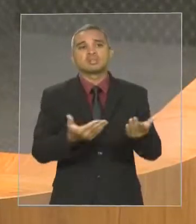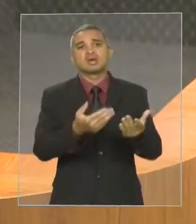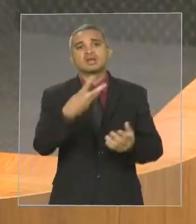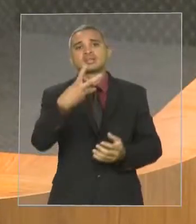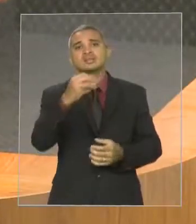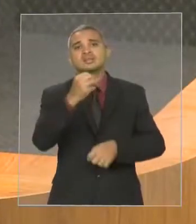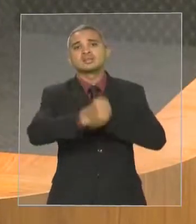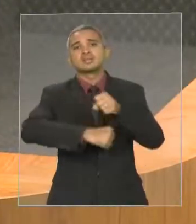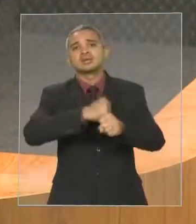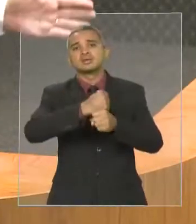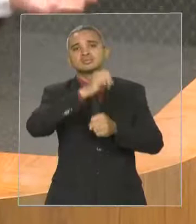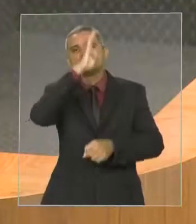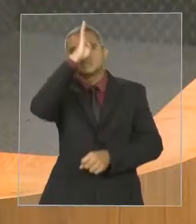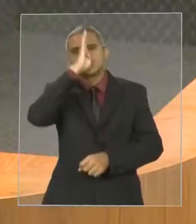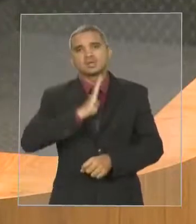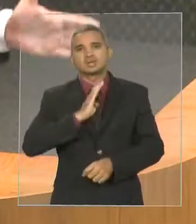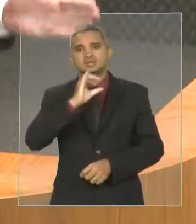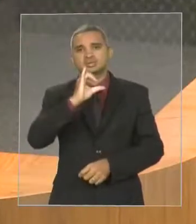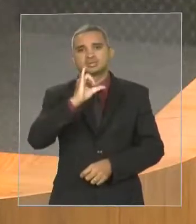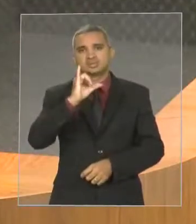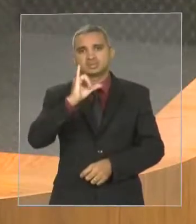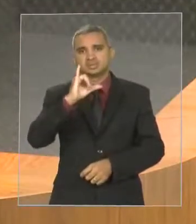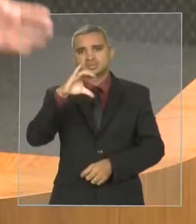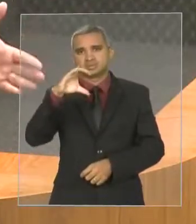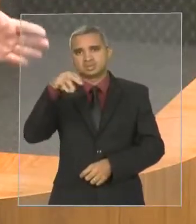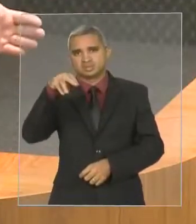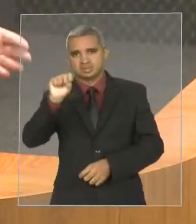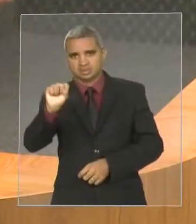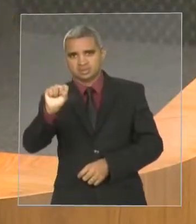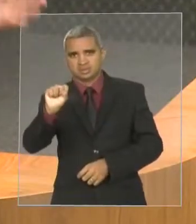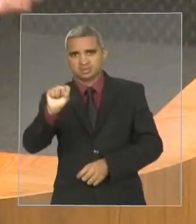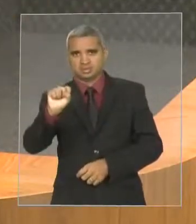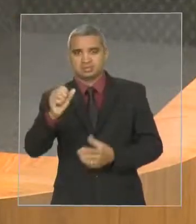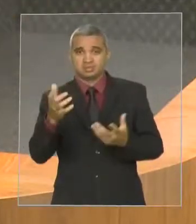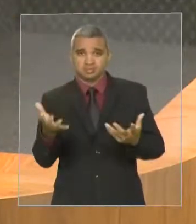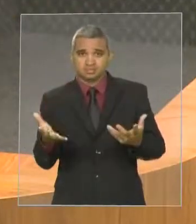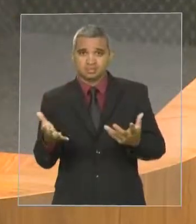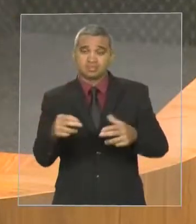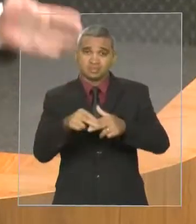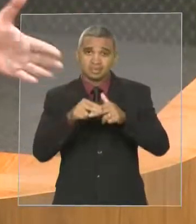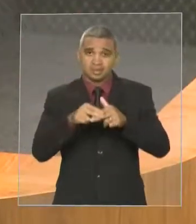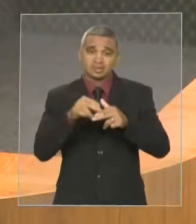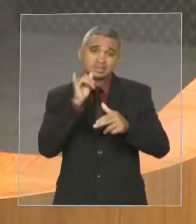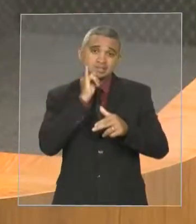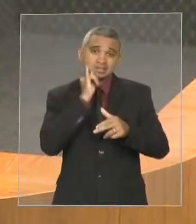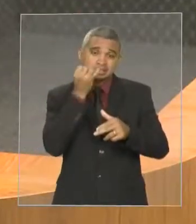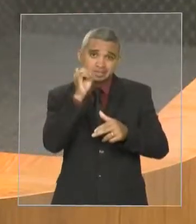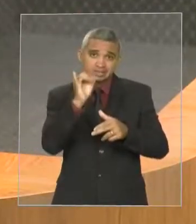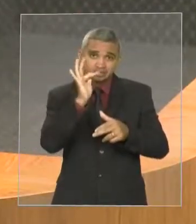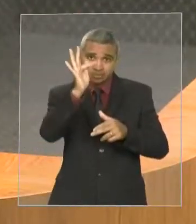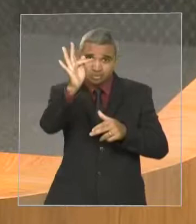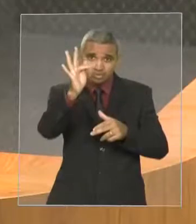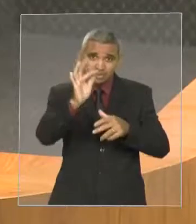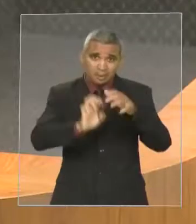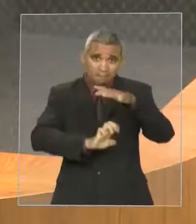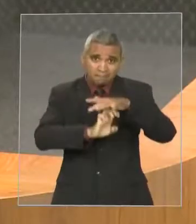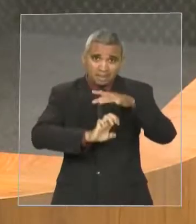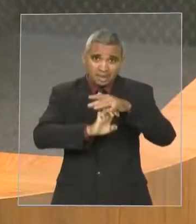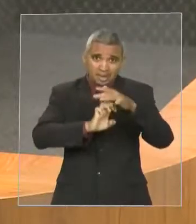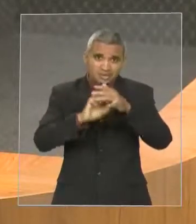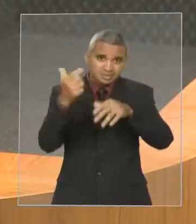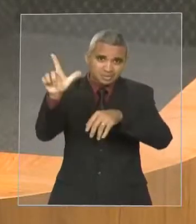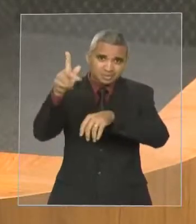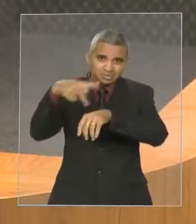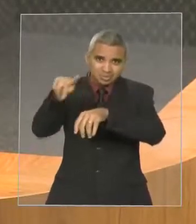ICMS. Quer dizer, a multinacional vai se instalar, vai botar uma refinaria, vai ter 30 anos de isenção de ICMS. Todo equipamento que